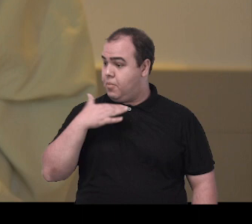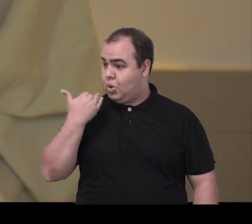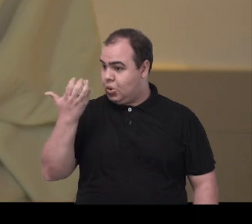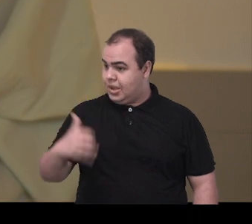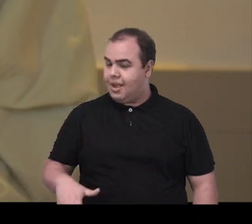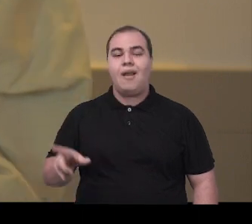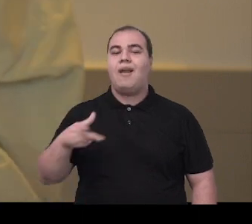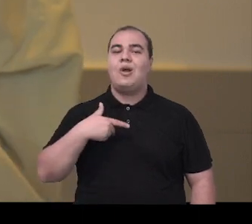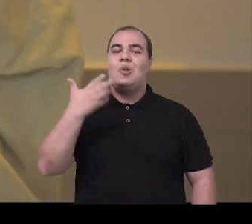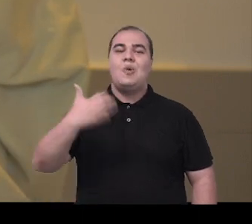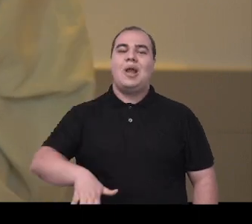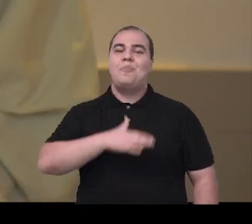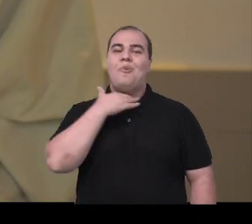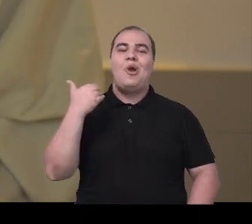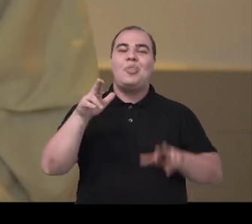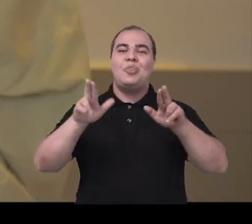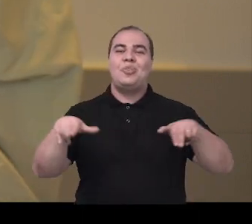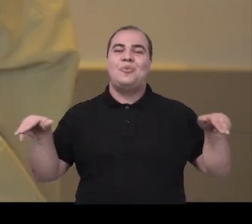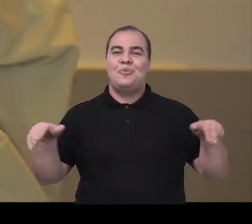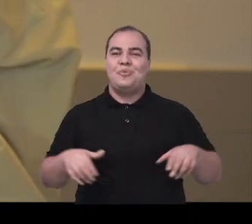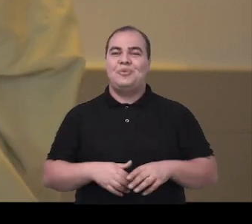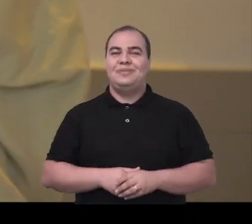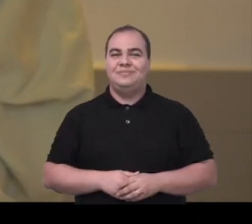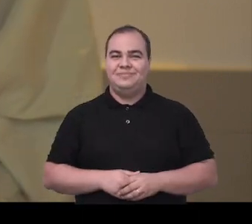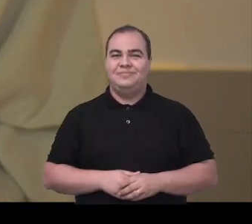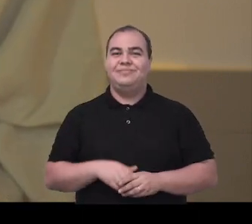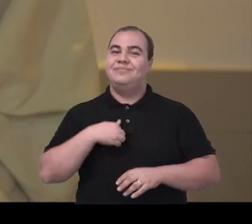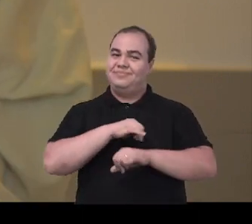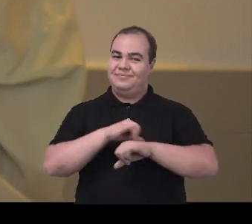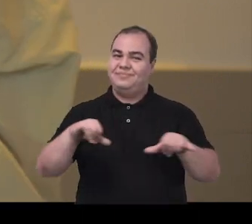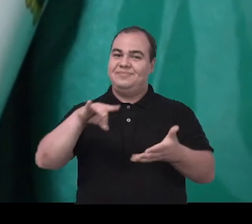Você não queria vir de jeito nenhum. Vai falar para você vir passear, você vê.